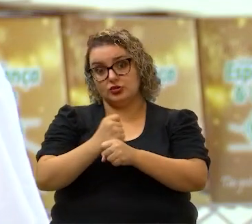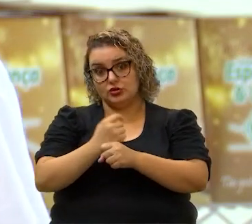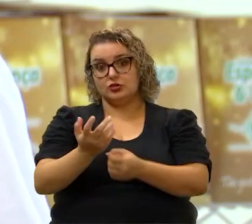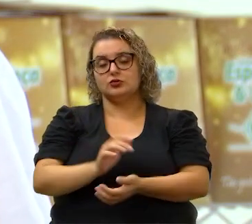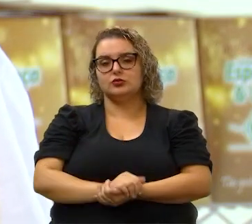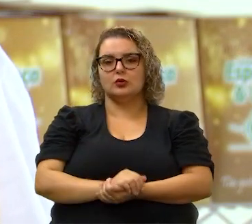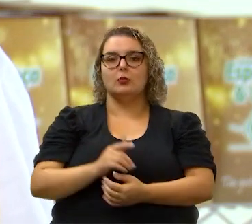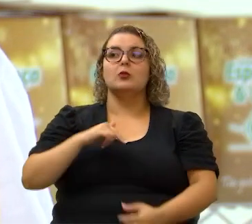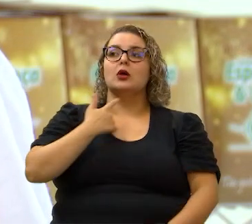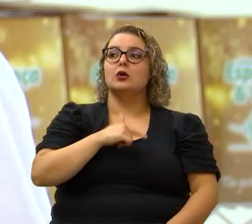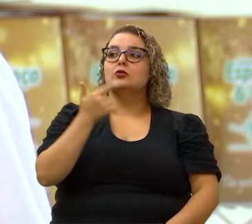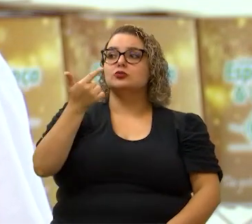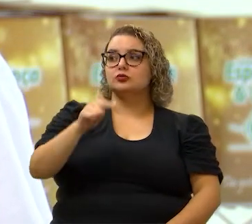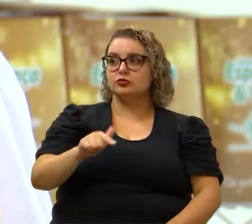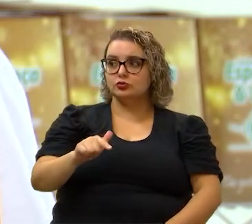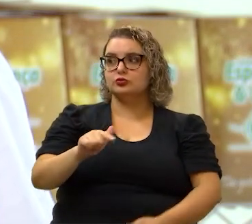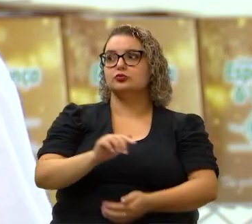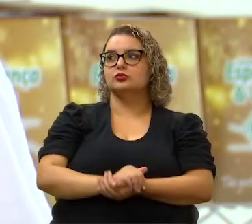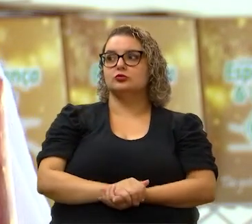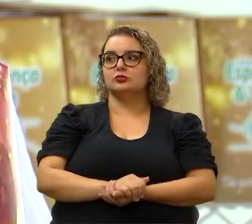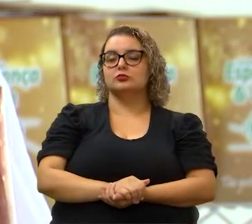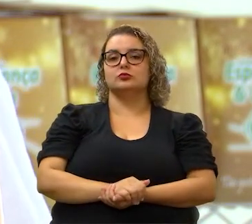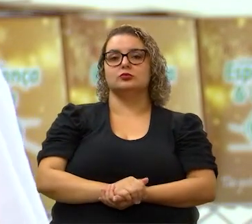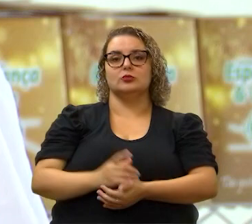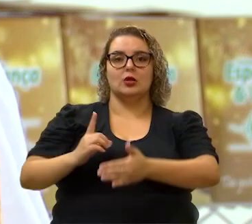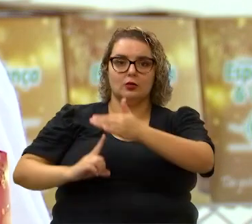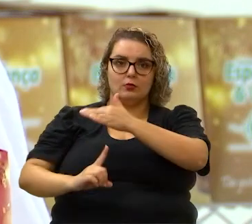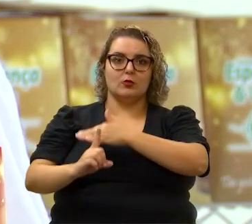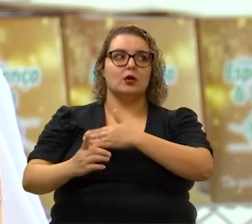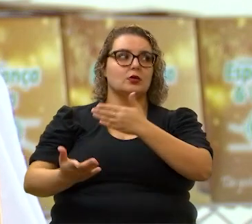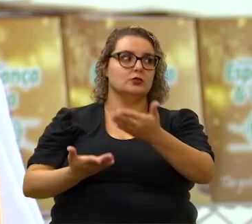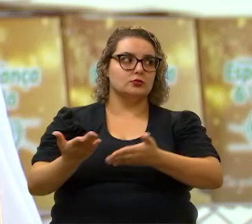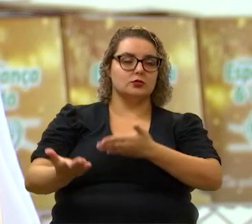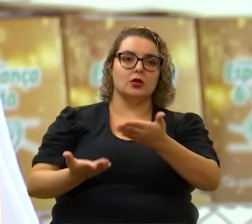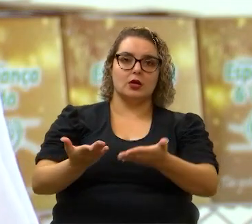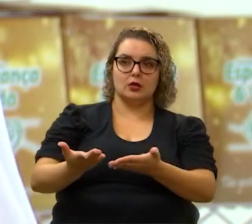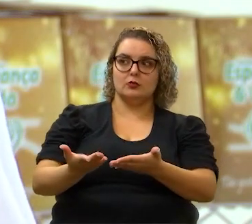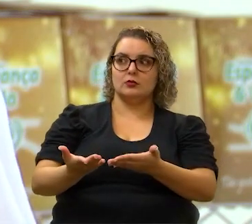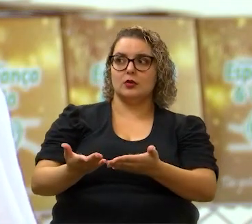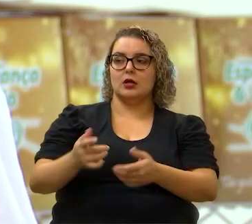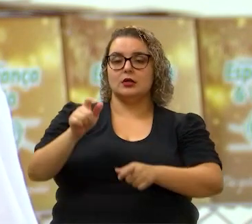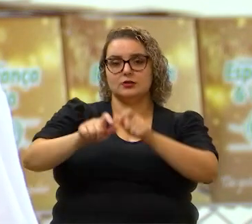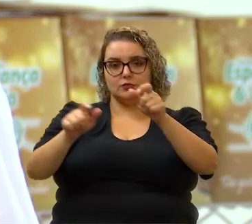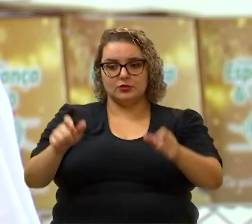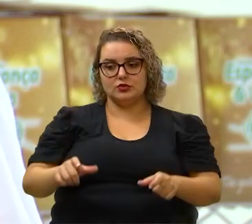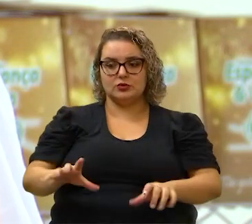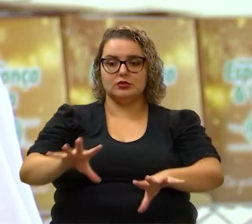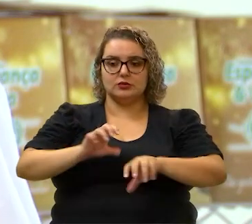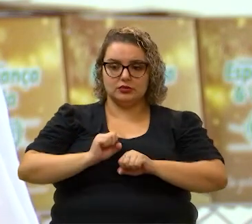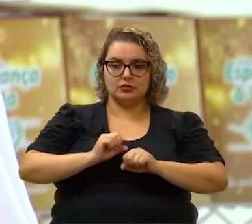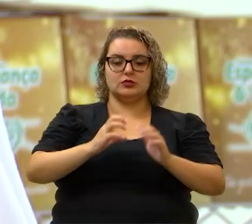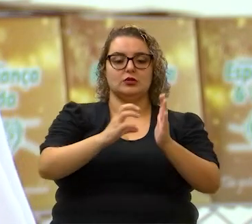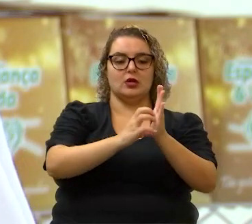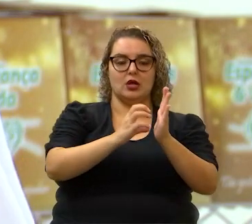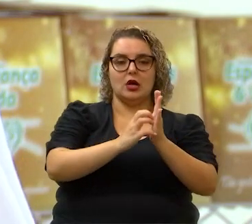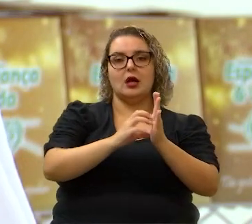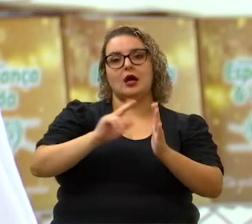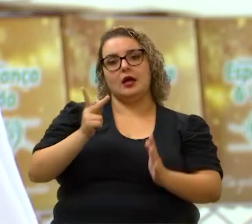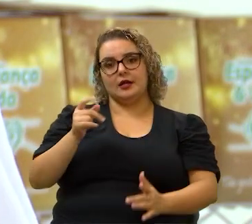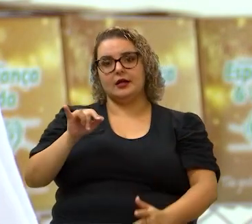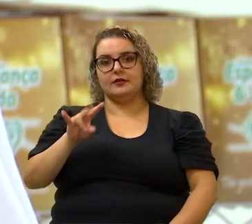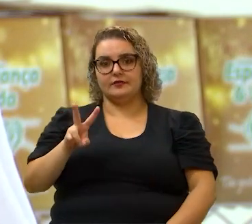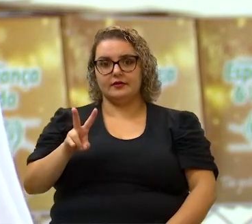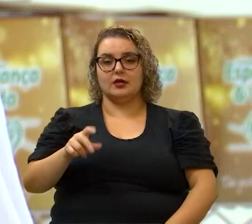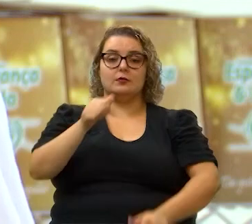dobram no final de ano de manutenção para que a gente continue né prestando esse serviço aos portadores do